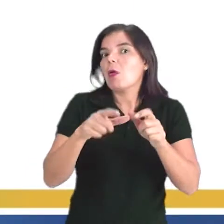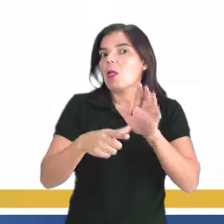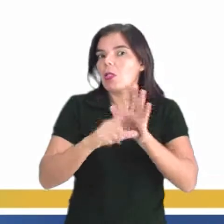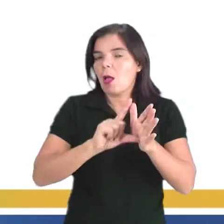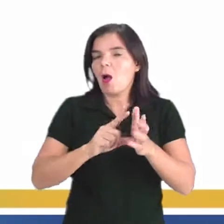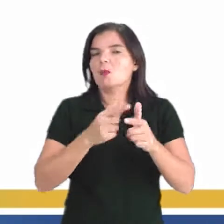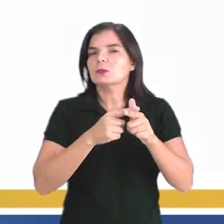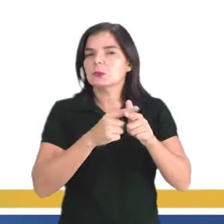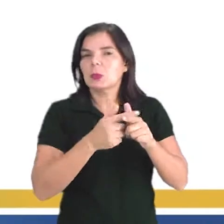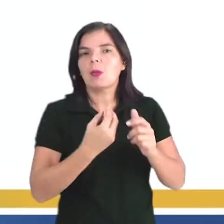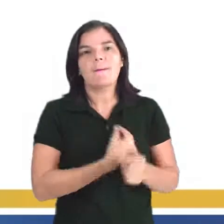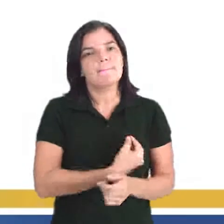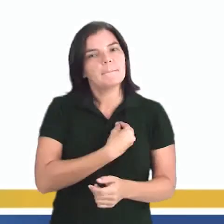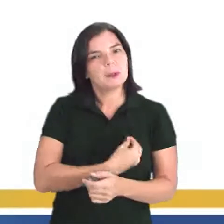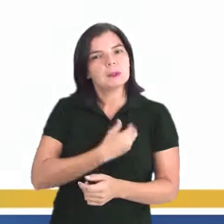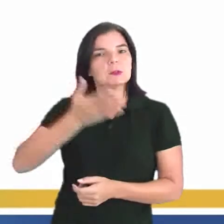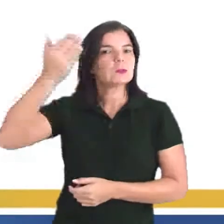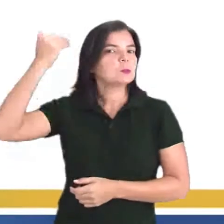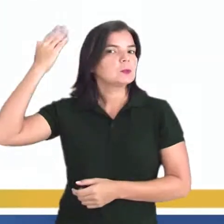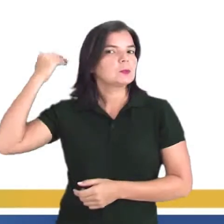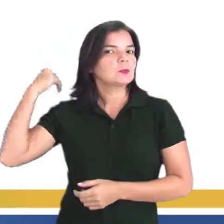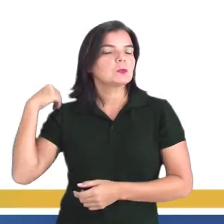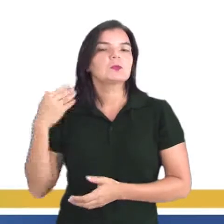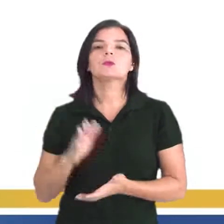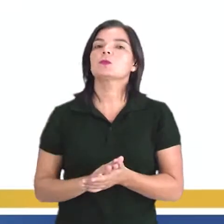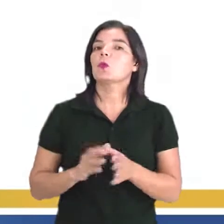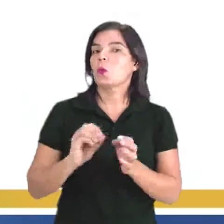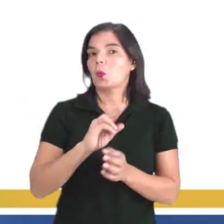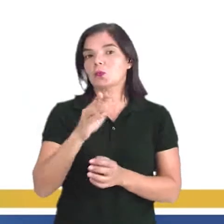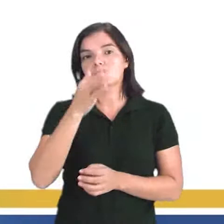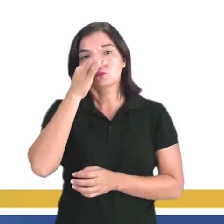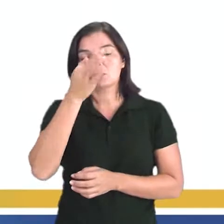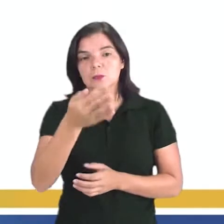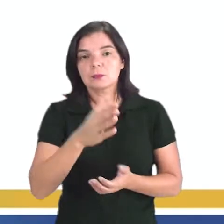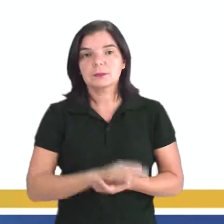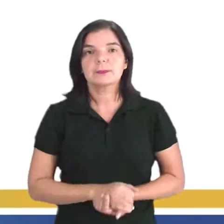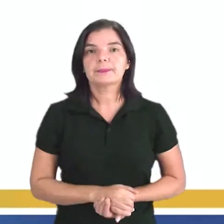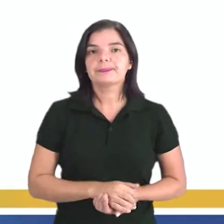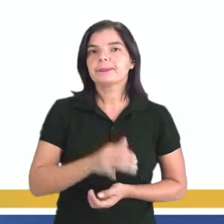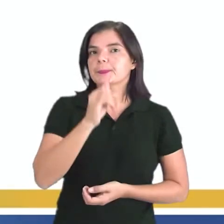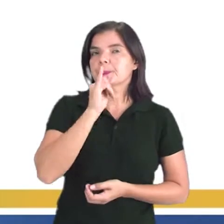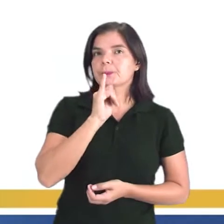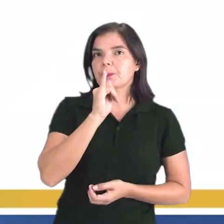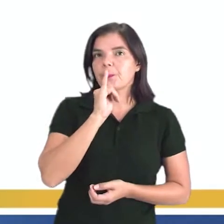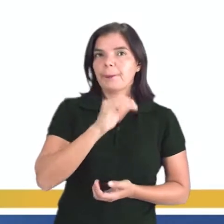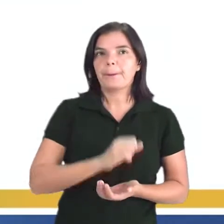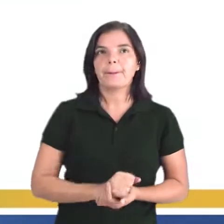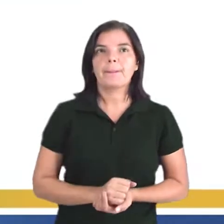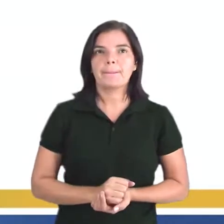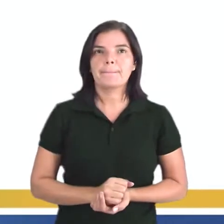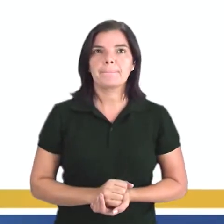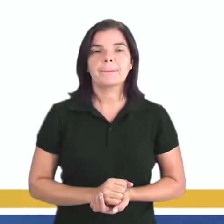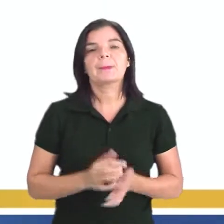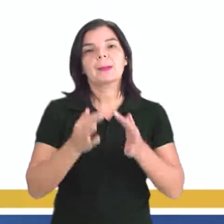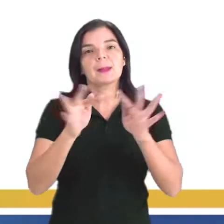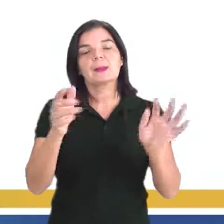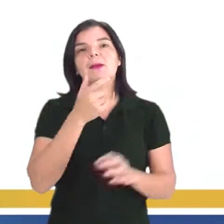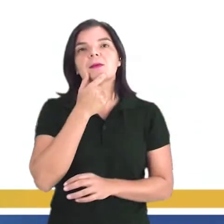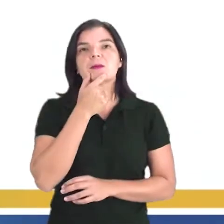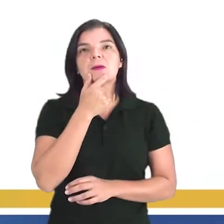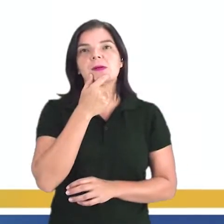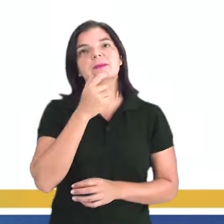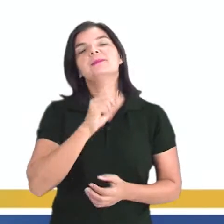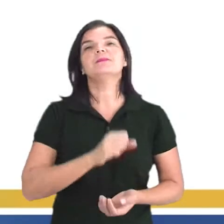estar relacionadas ao presente, passado e ou futuro. Por exemplo, if you pay attention to